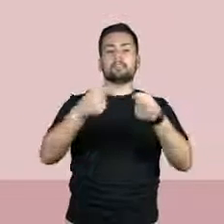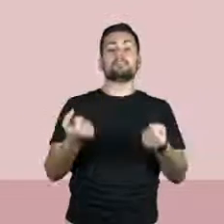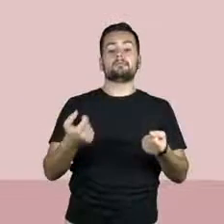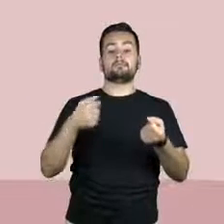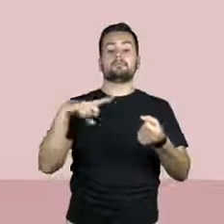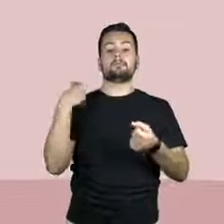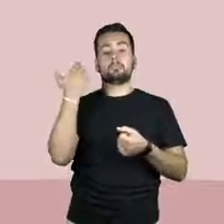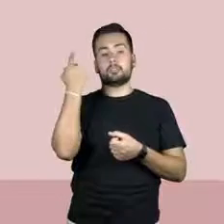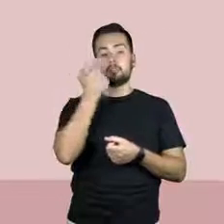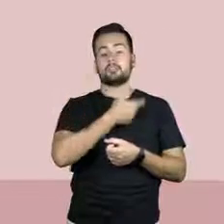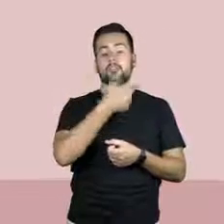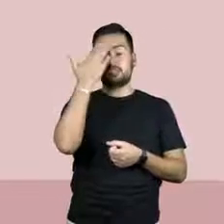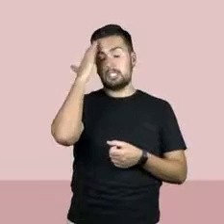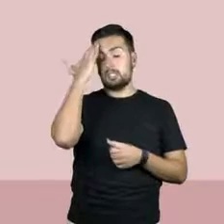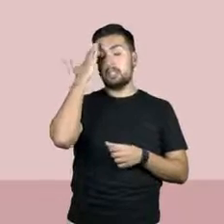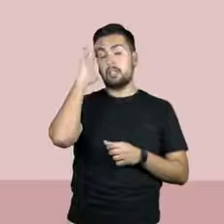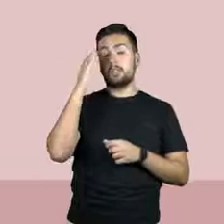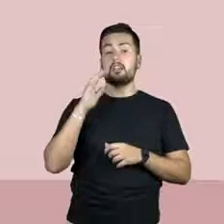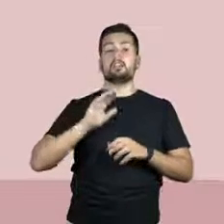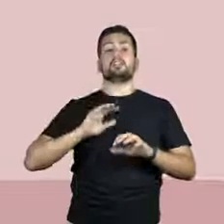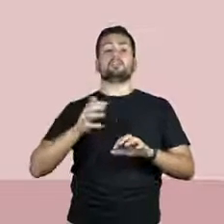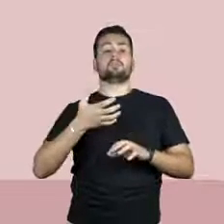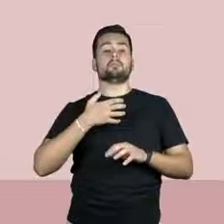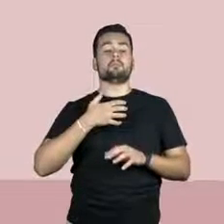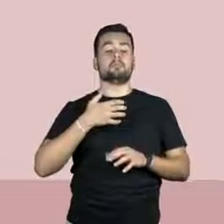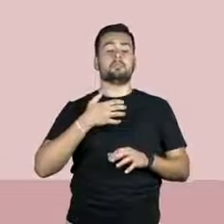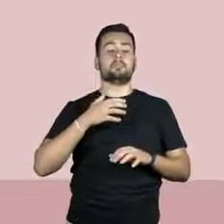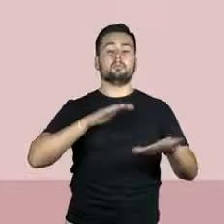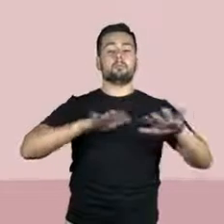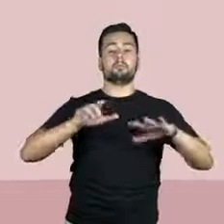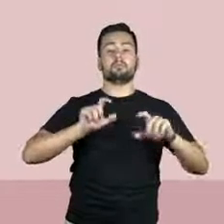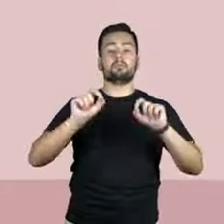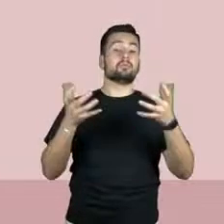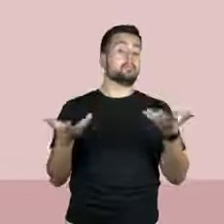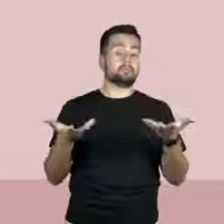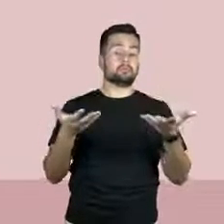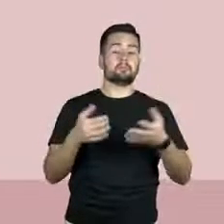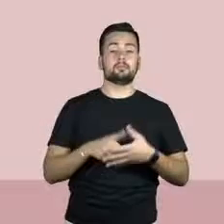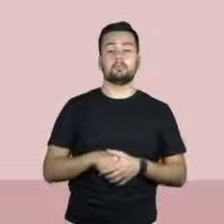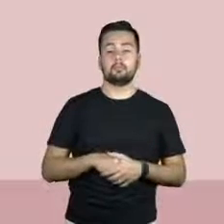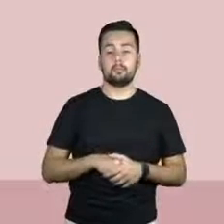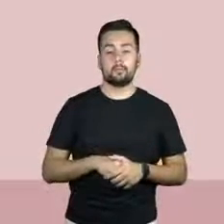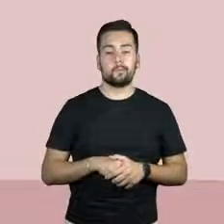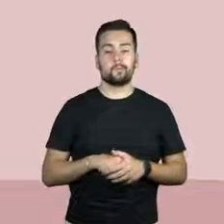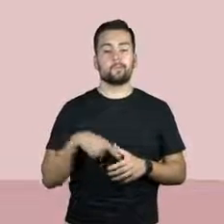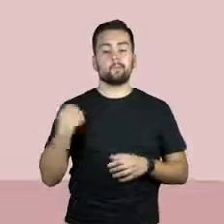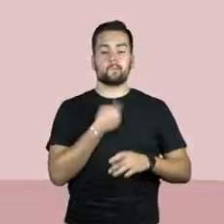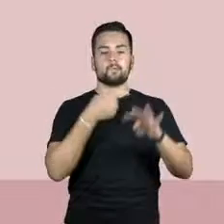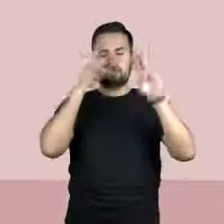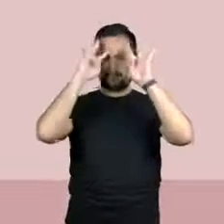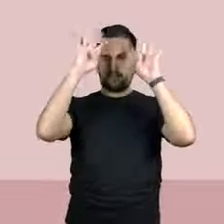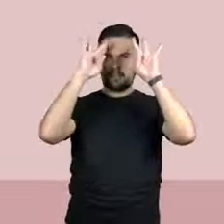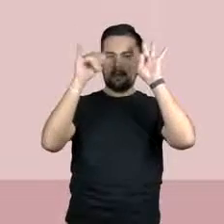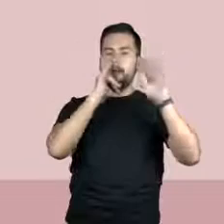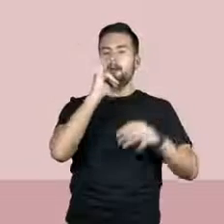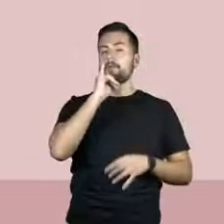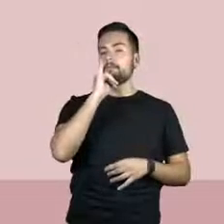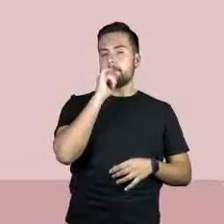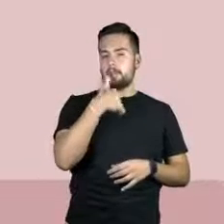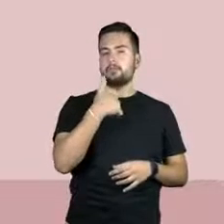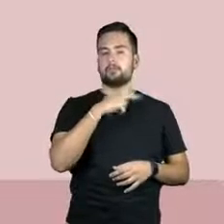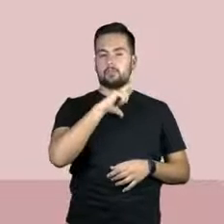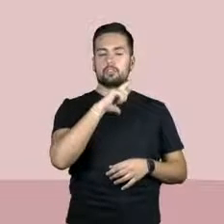entende, então, sobre esse fenômeno de superfície de ruptura? Bom, vamos imaginar aqui uma situação, tá? Onde eu tinha um